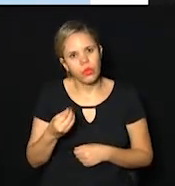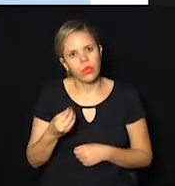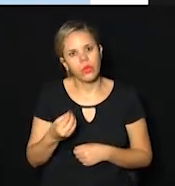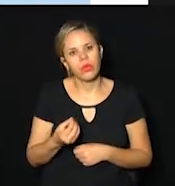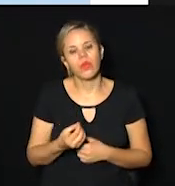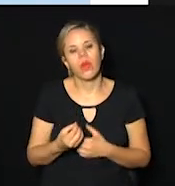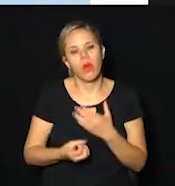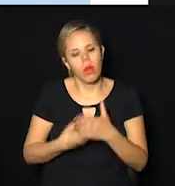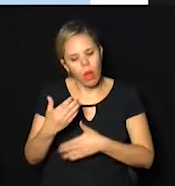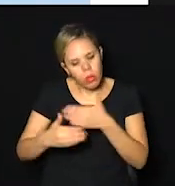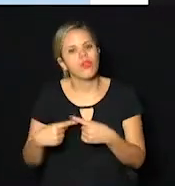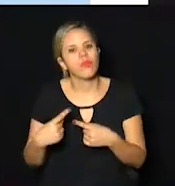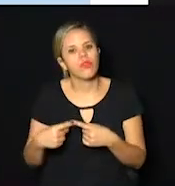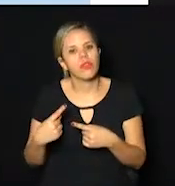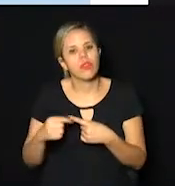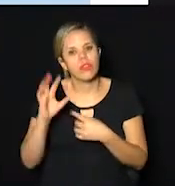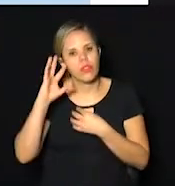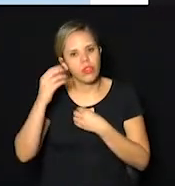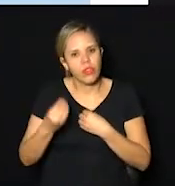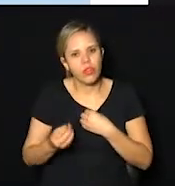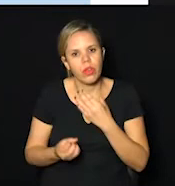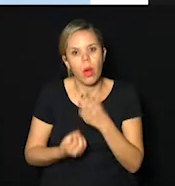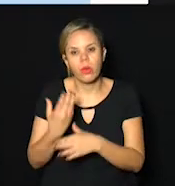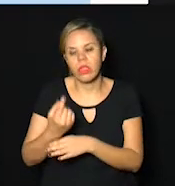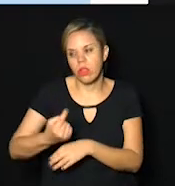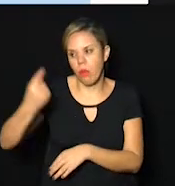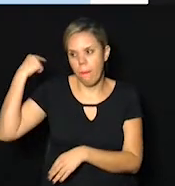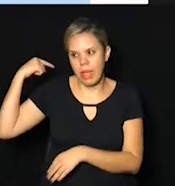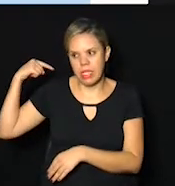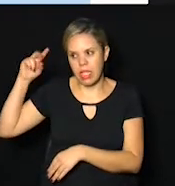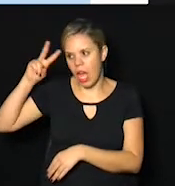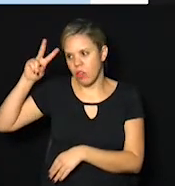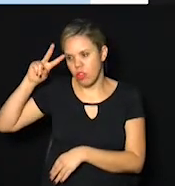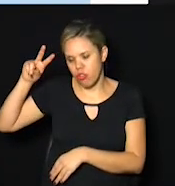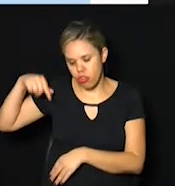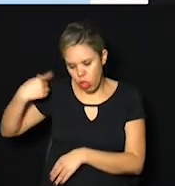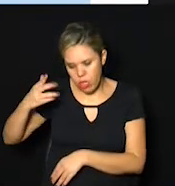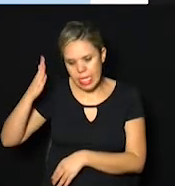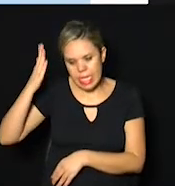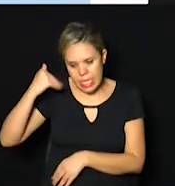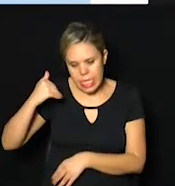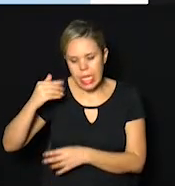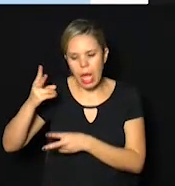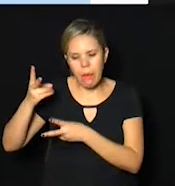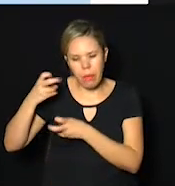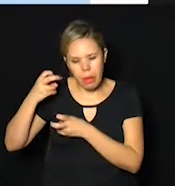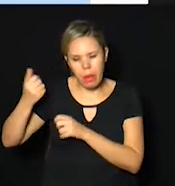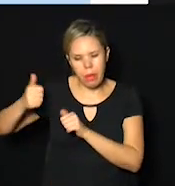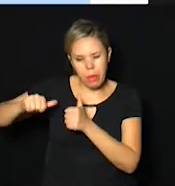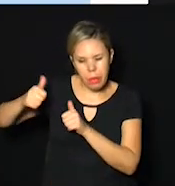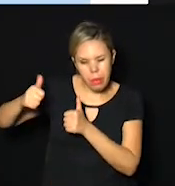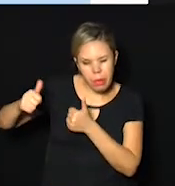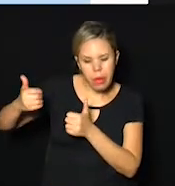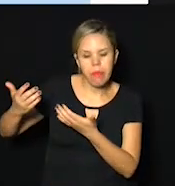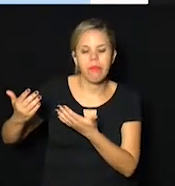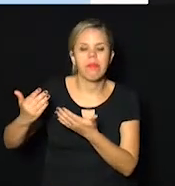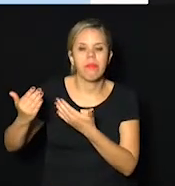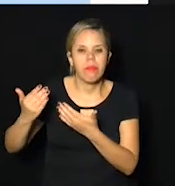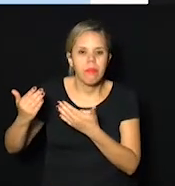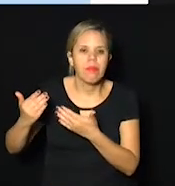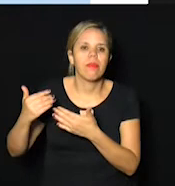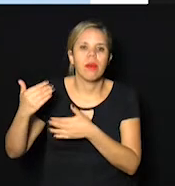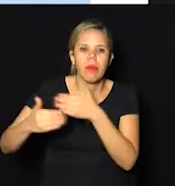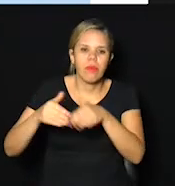os processos políticos. Historicamente, a gente consegue saber que algumas das referências de movimento da